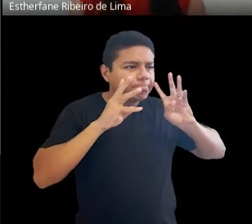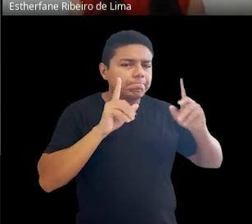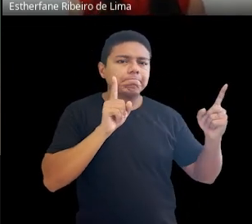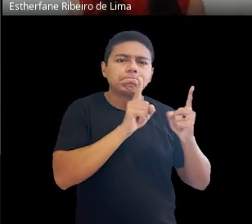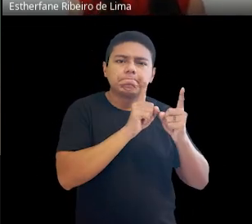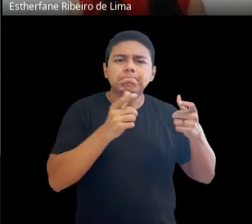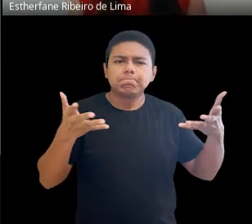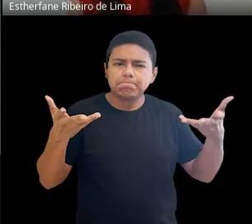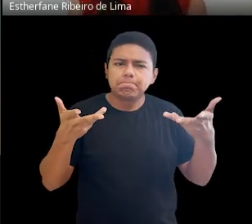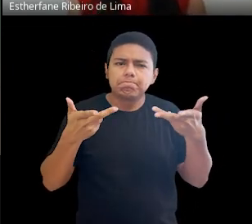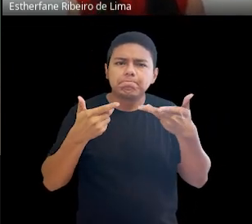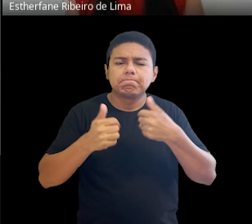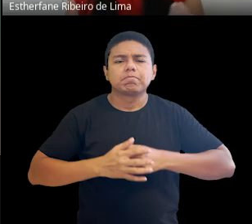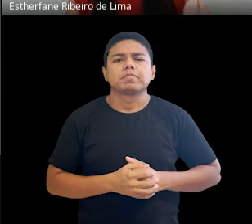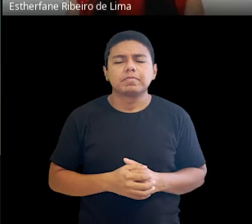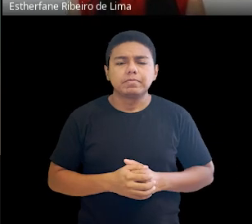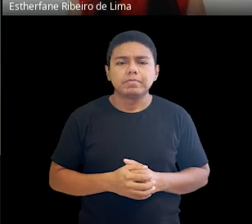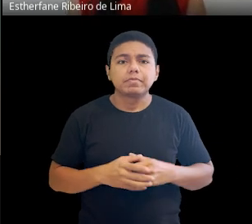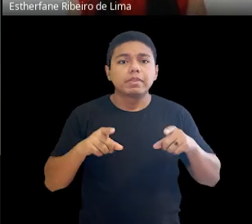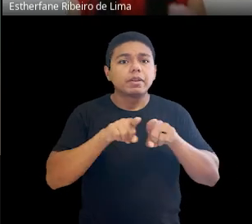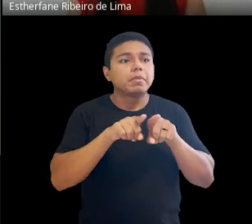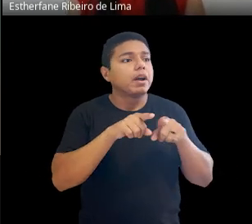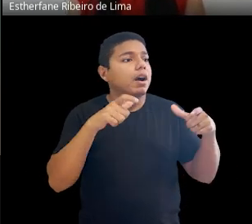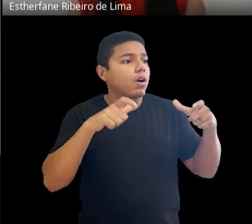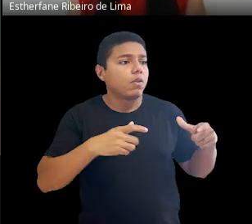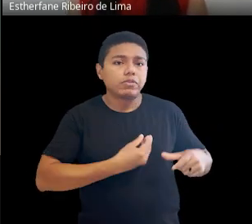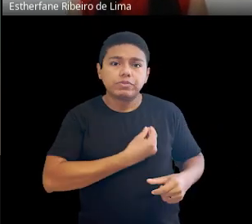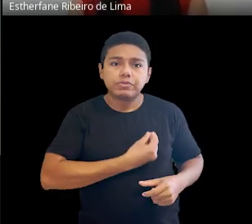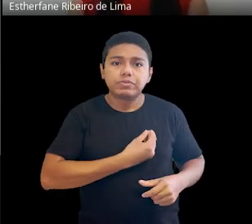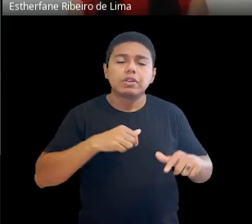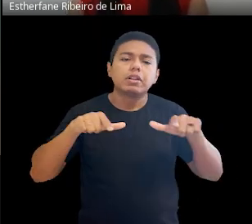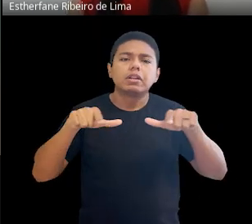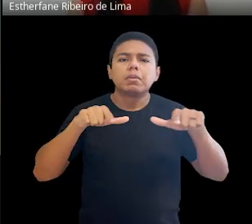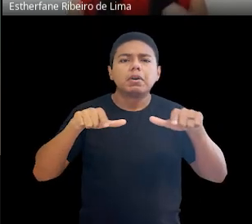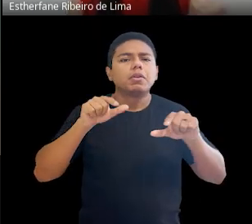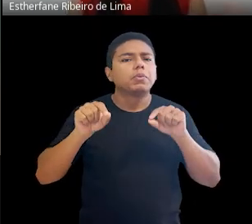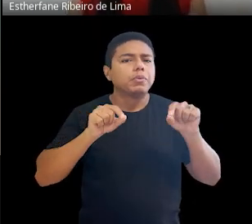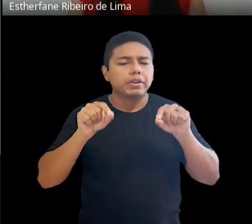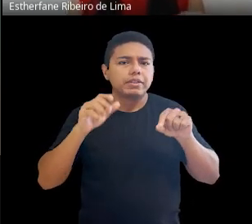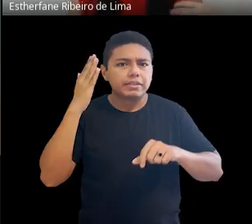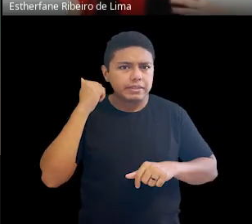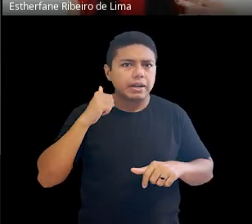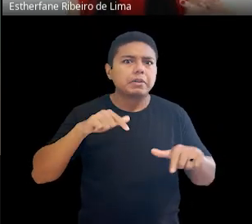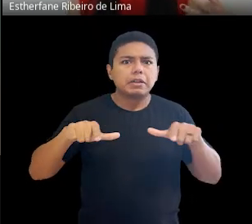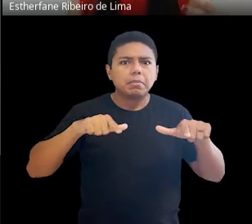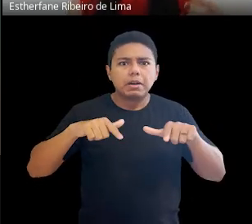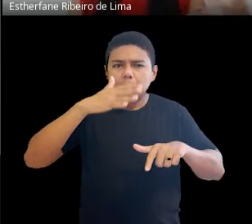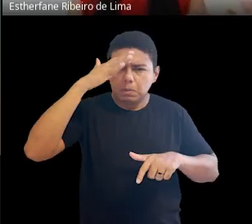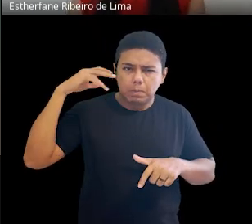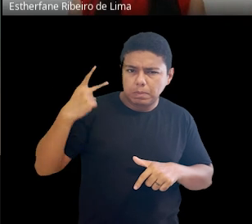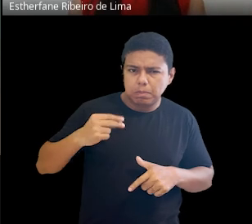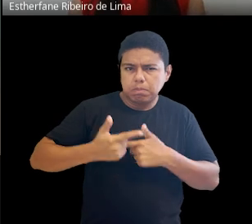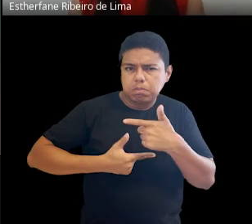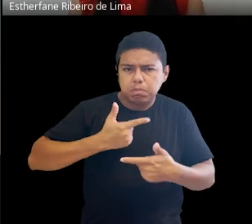A procedência, de onde ocupação, sabemos que trabalhos braçais,